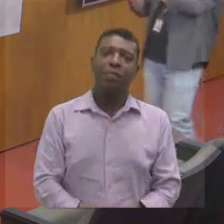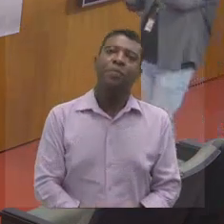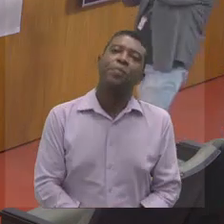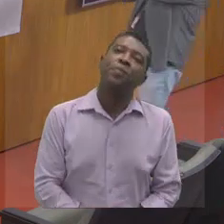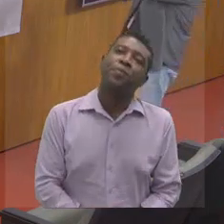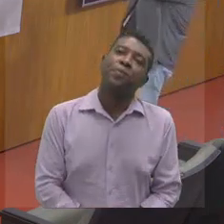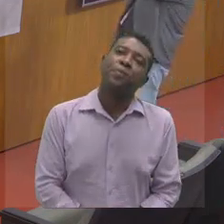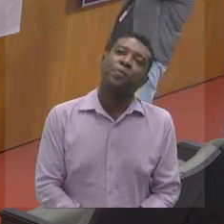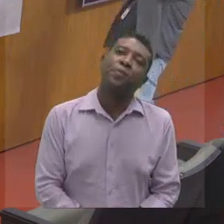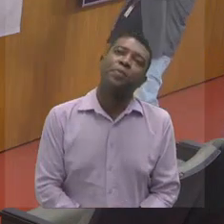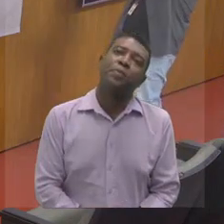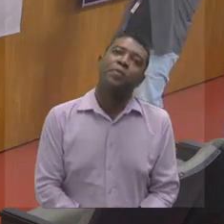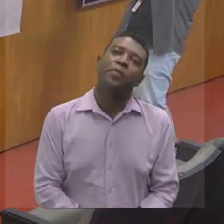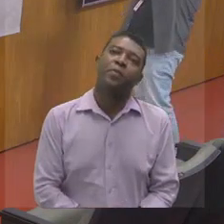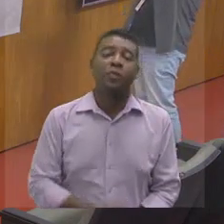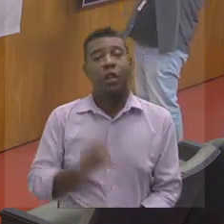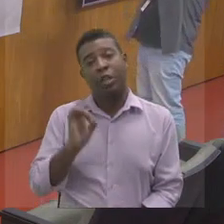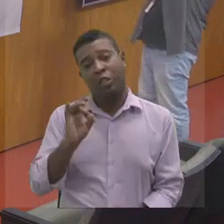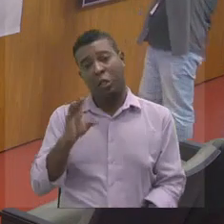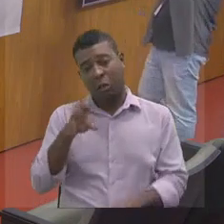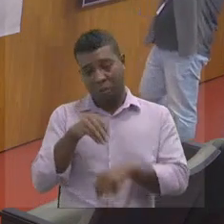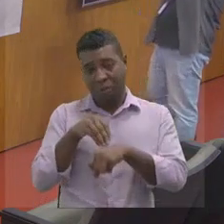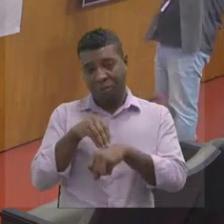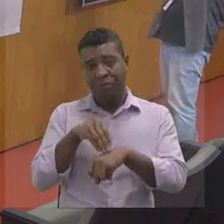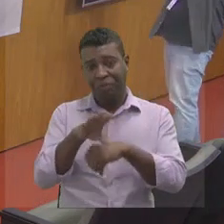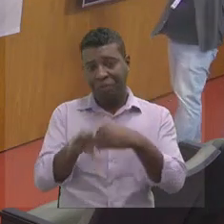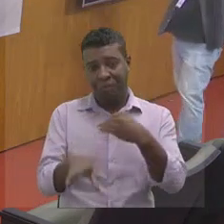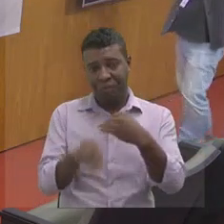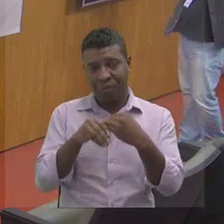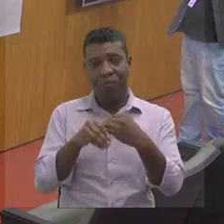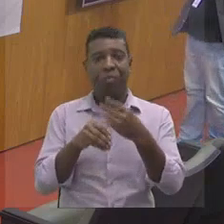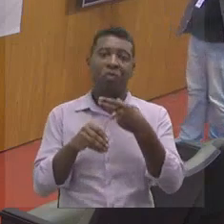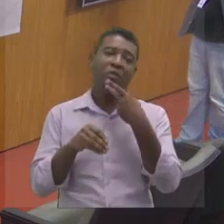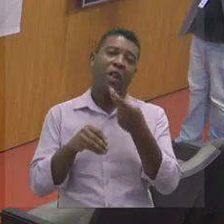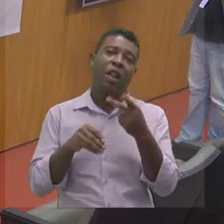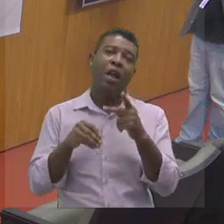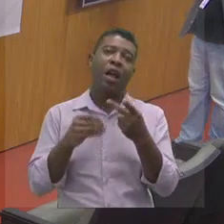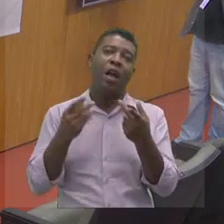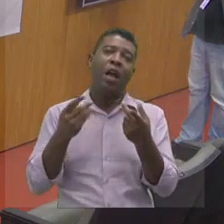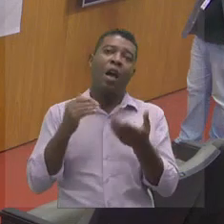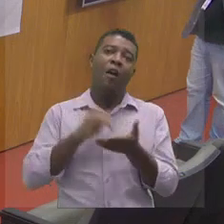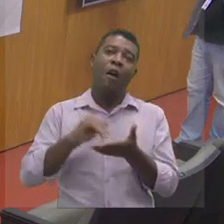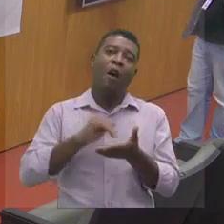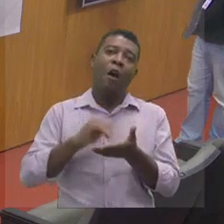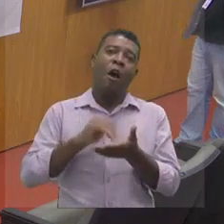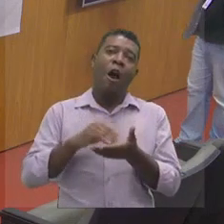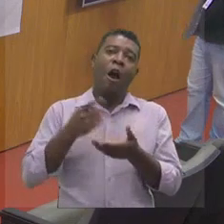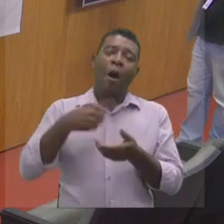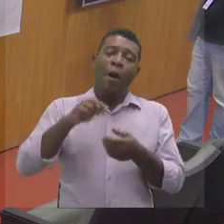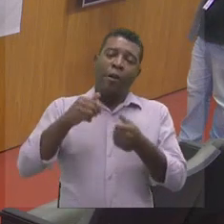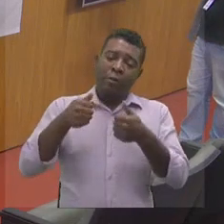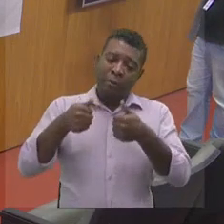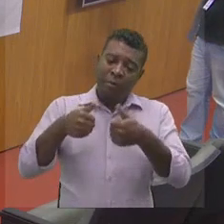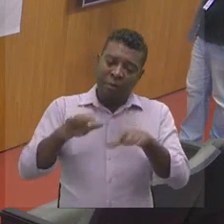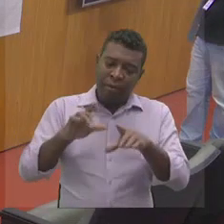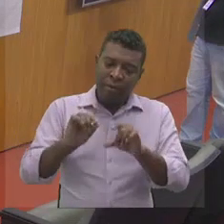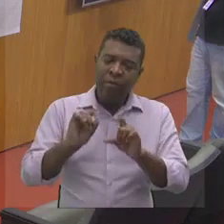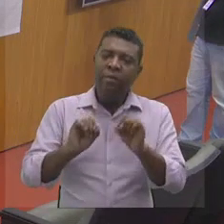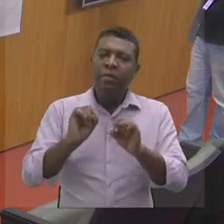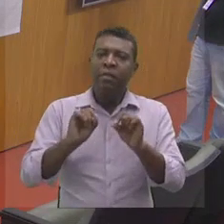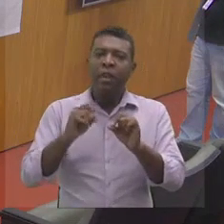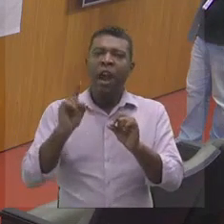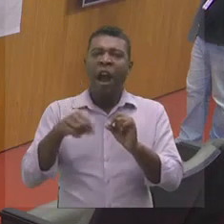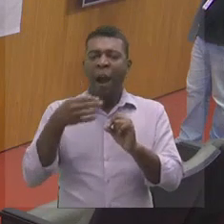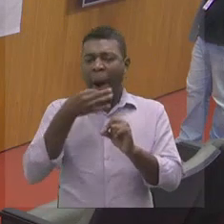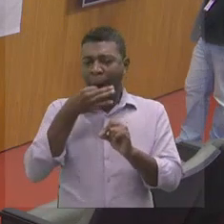é só para dizer né secretário e desculpa Deputado né previamente aqui uma